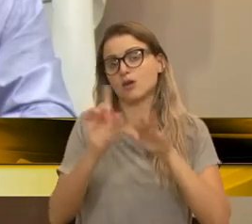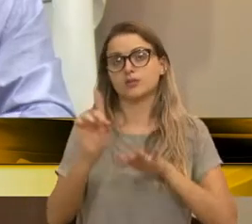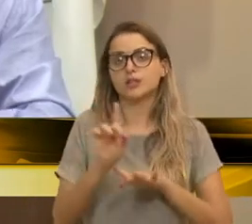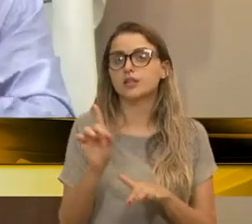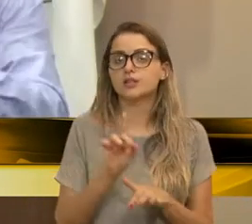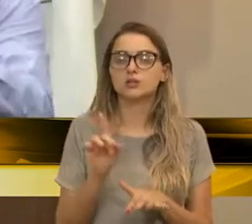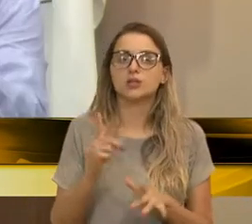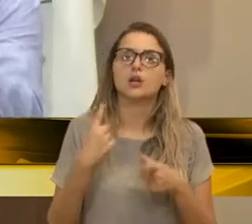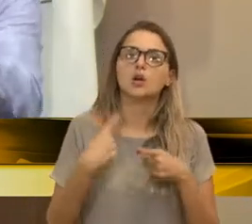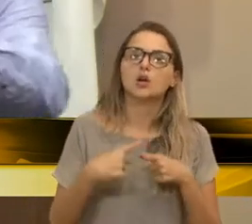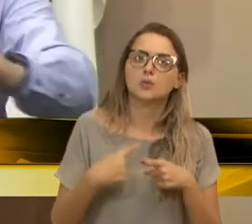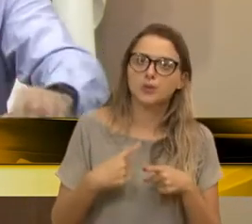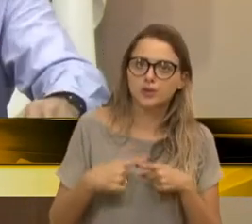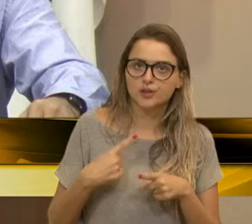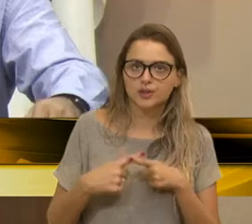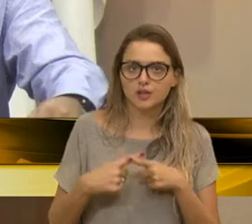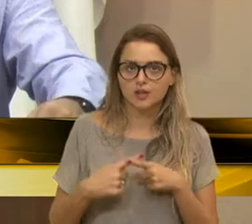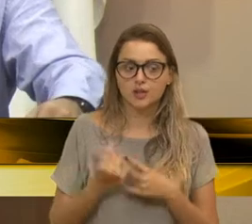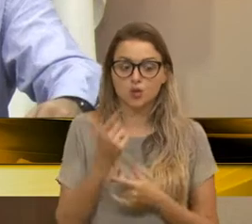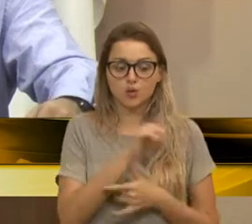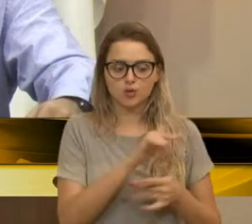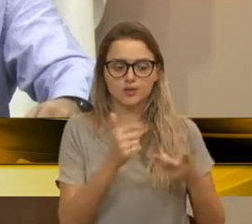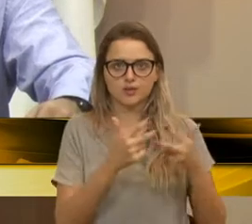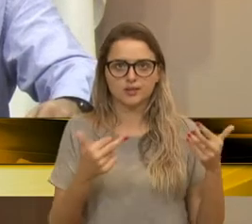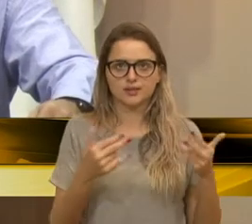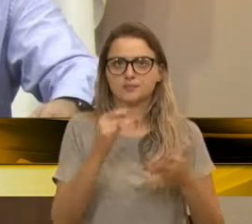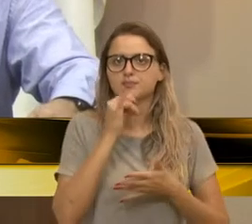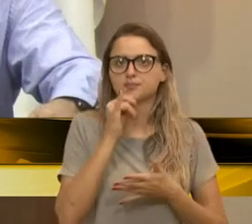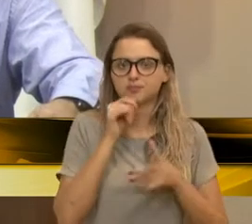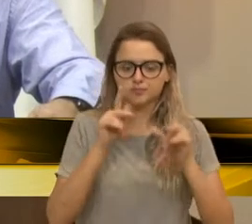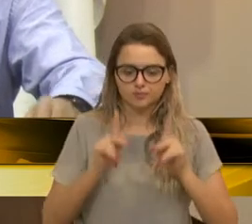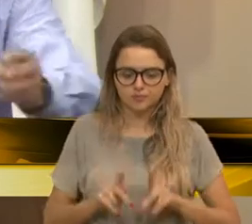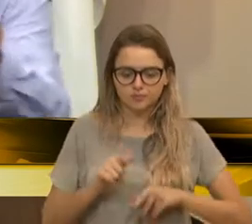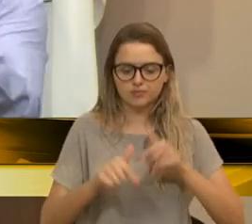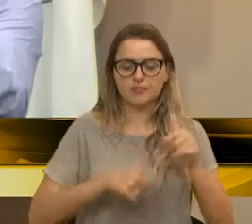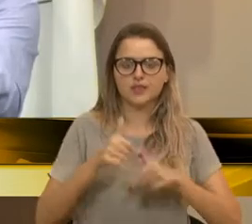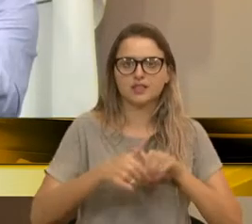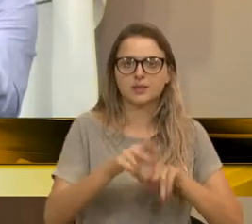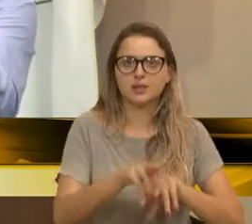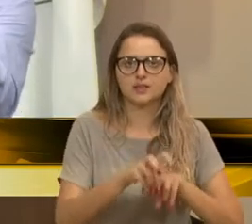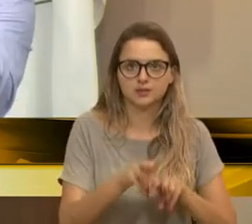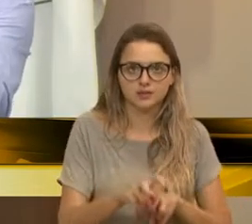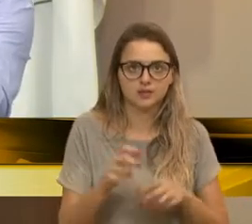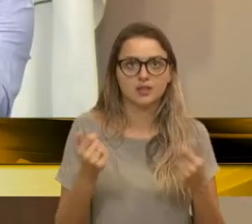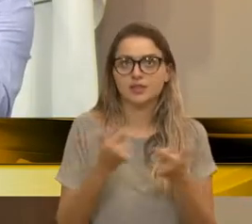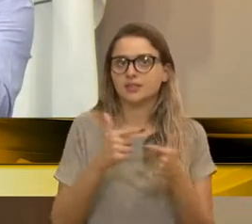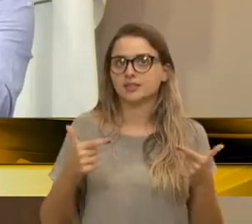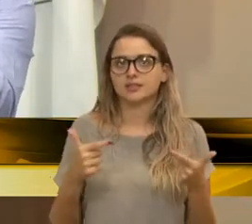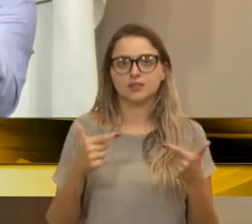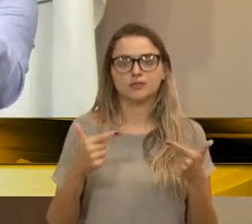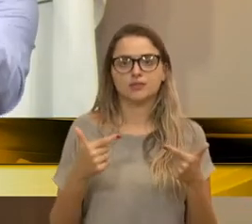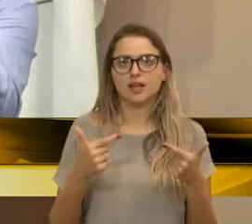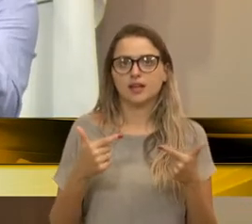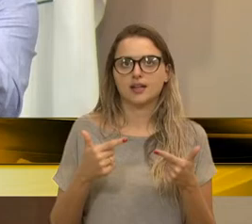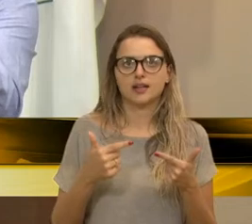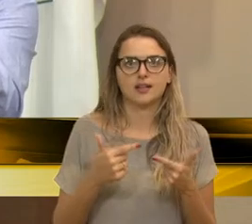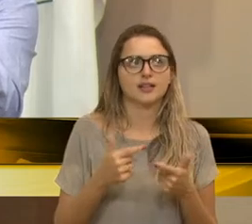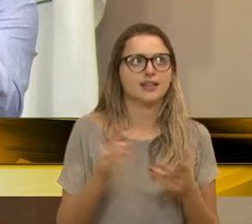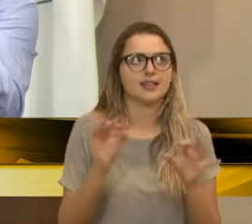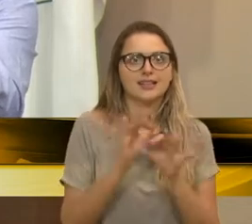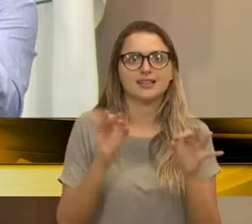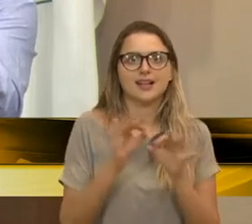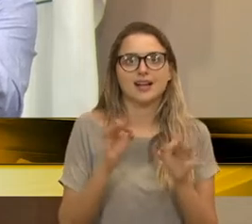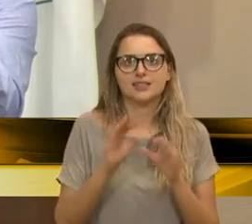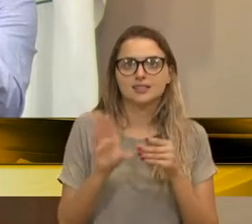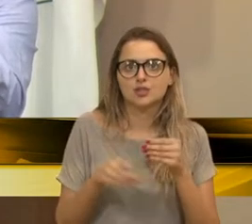quê? Sem olhar o outro quesito, a pessoa que vive no campo não tem insalubridade, não tem